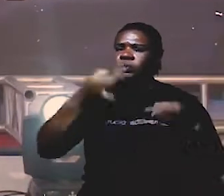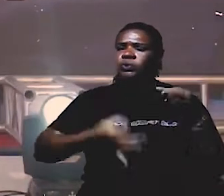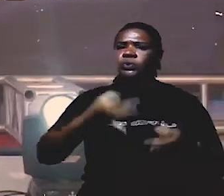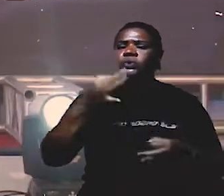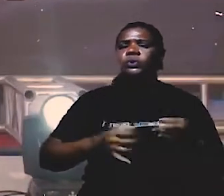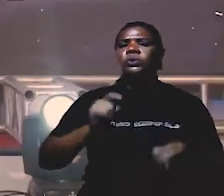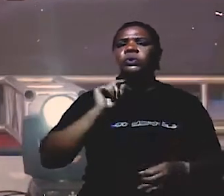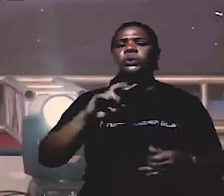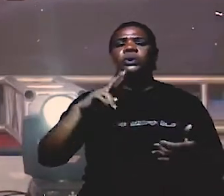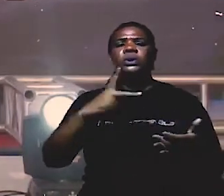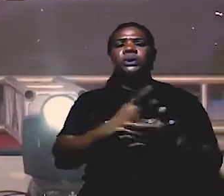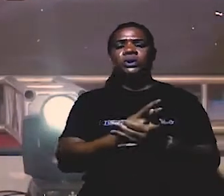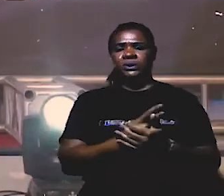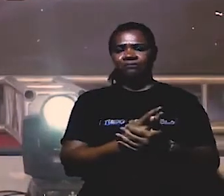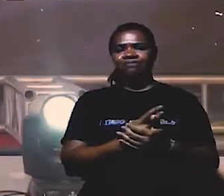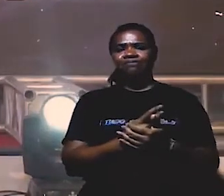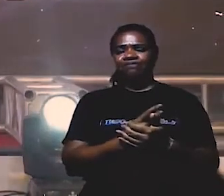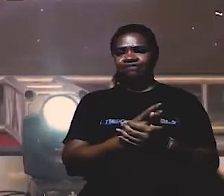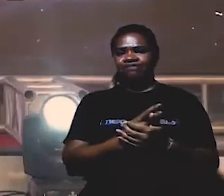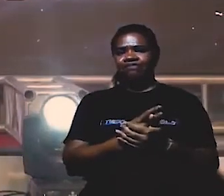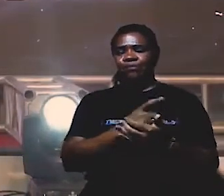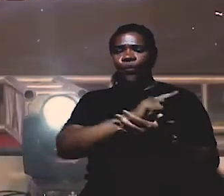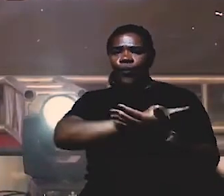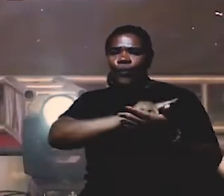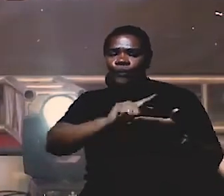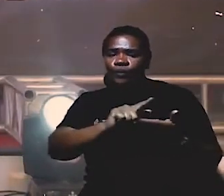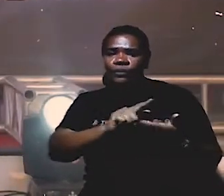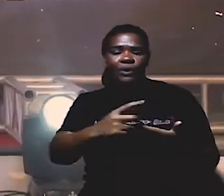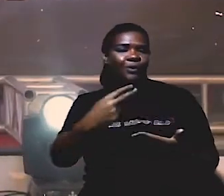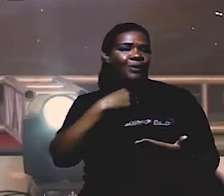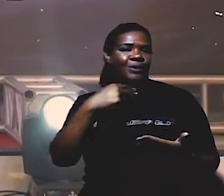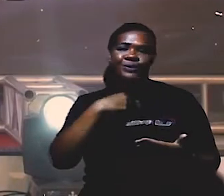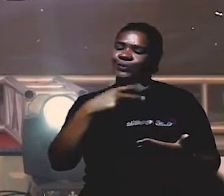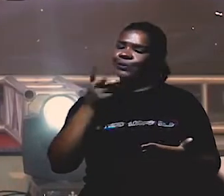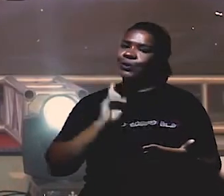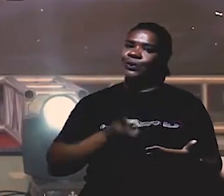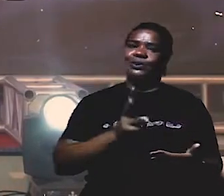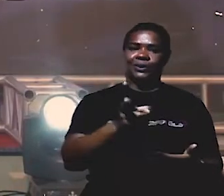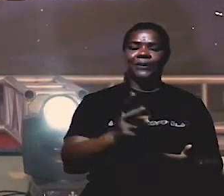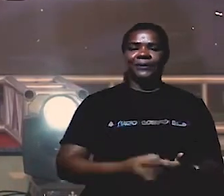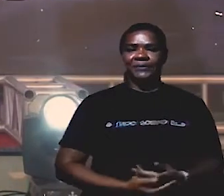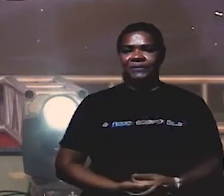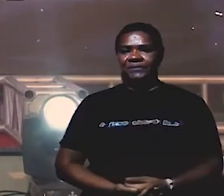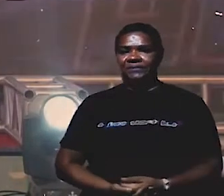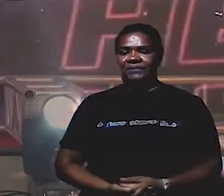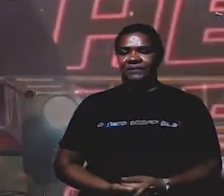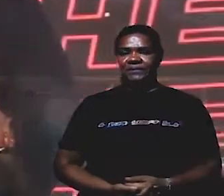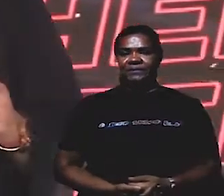pendência, deixou uma lacuna. Não podia continuar vivo.